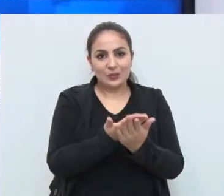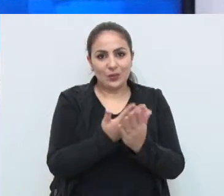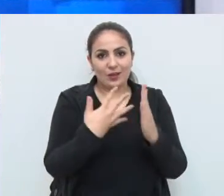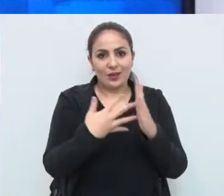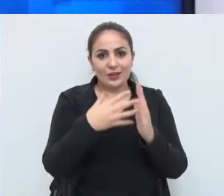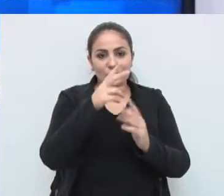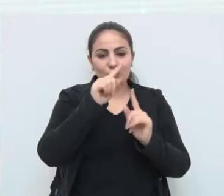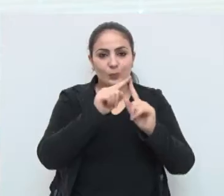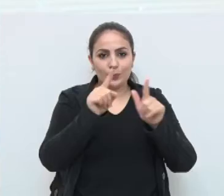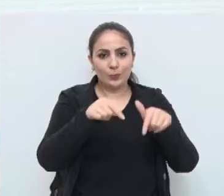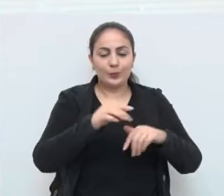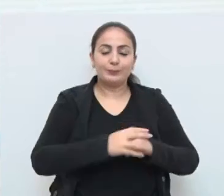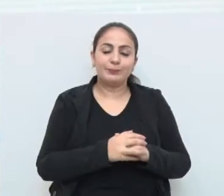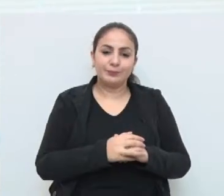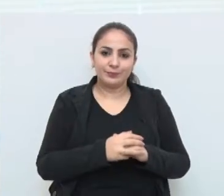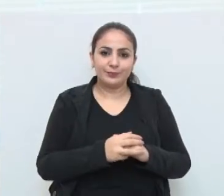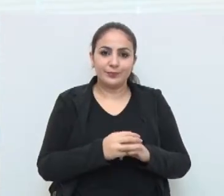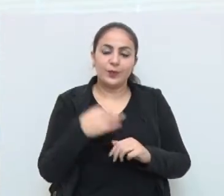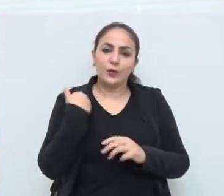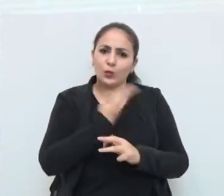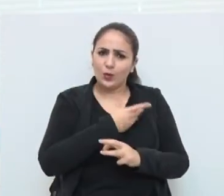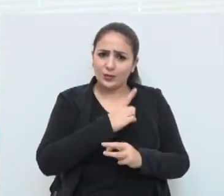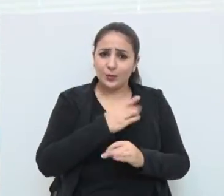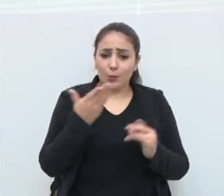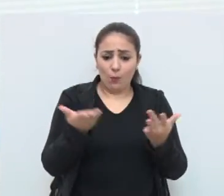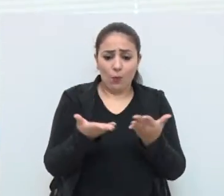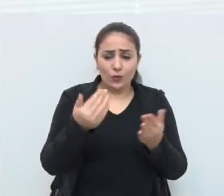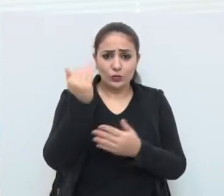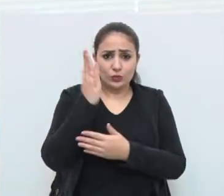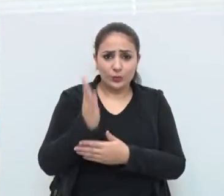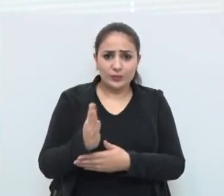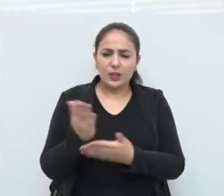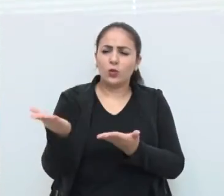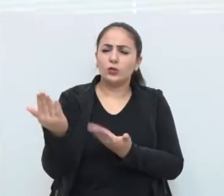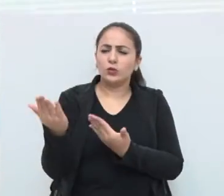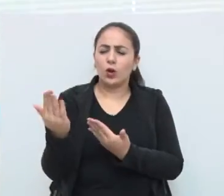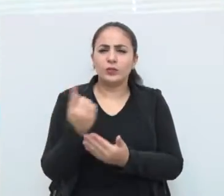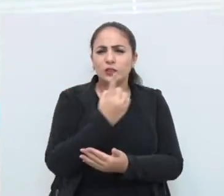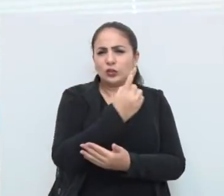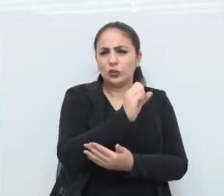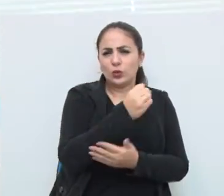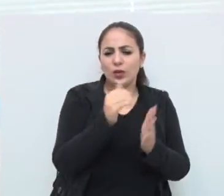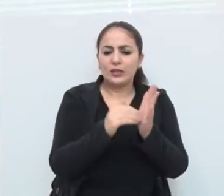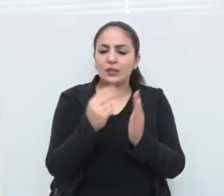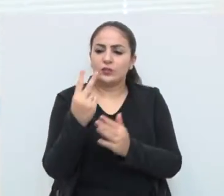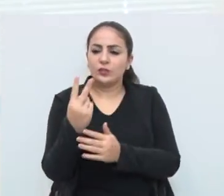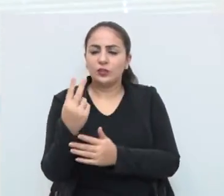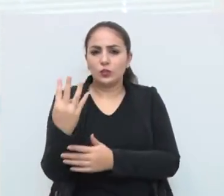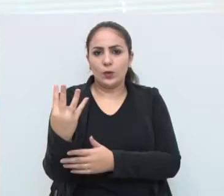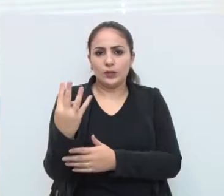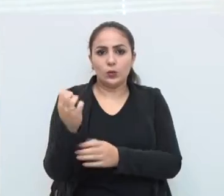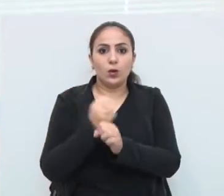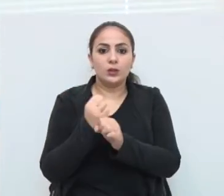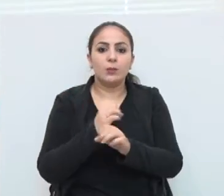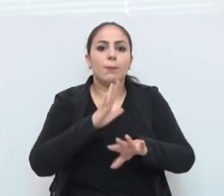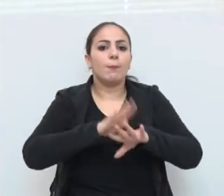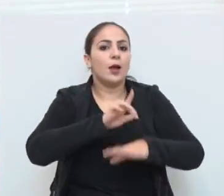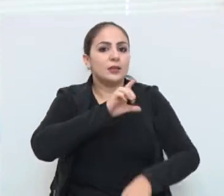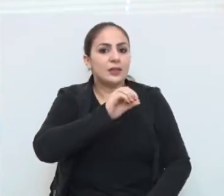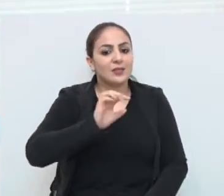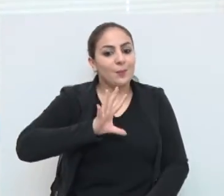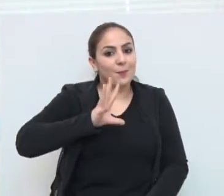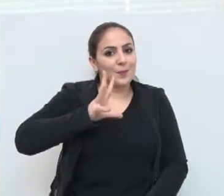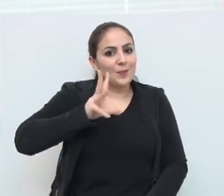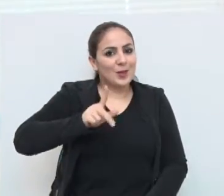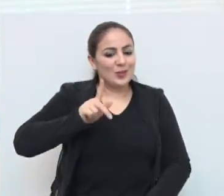escolas da rede pública. Nós temos hoje no Brasil, entre jovens entre 18 e 24 anos, mais de 10 milhões